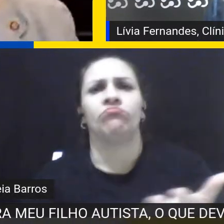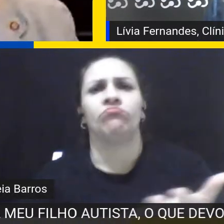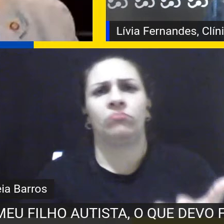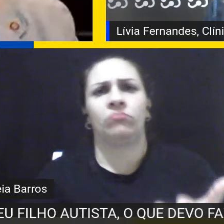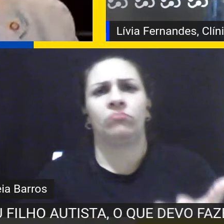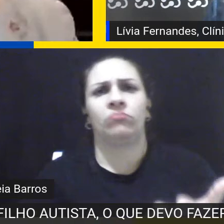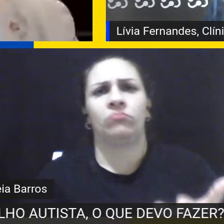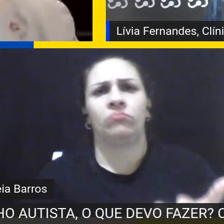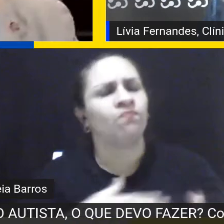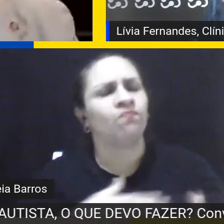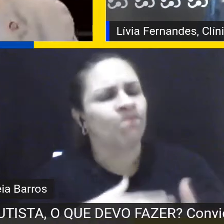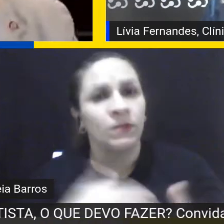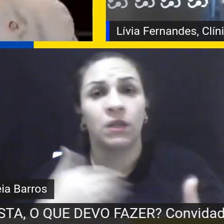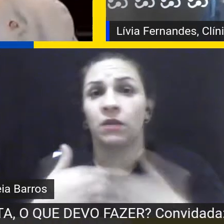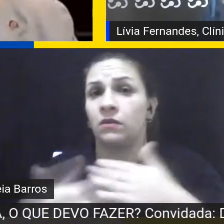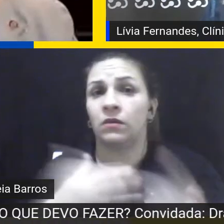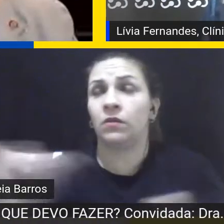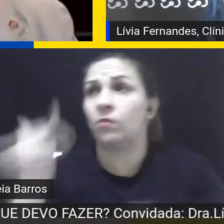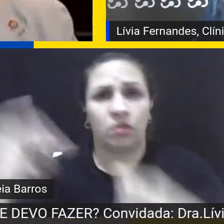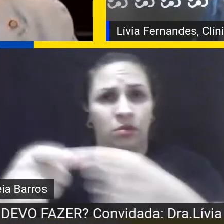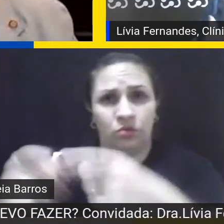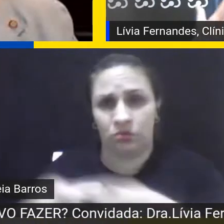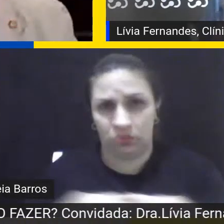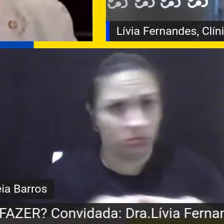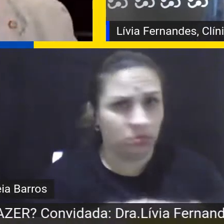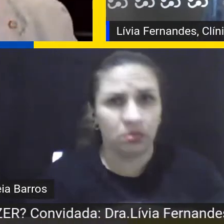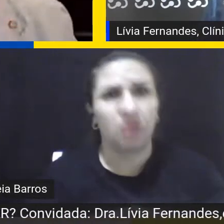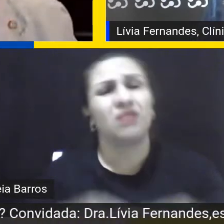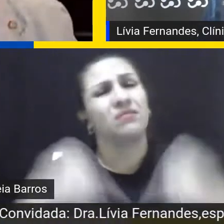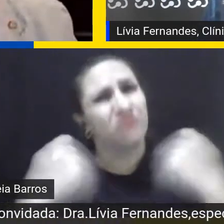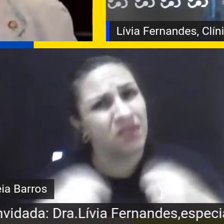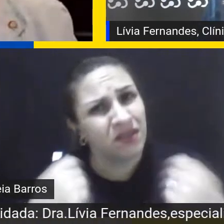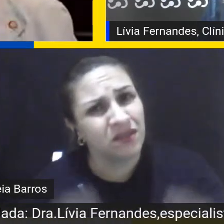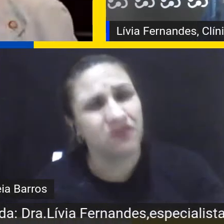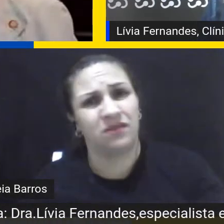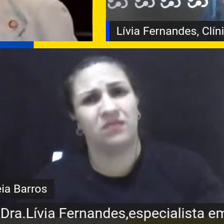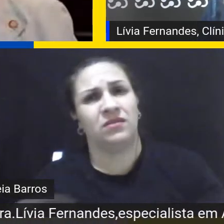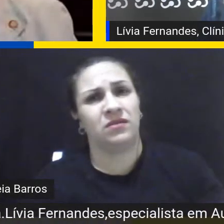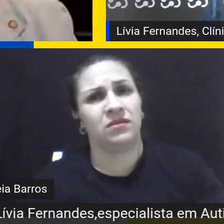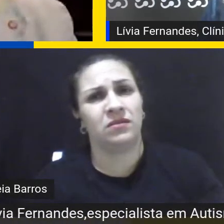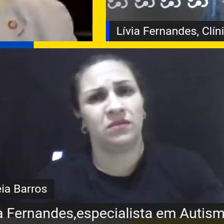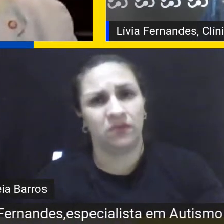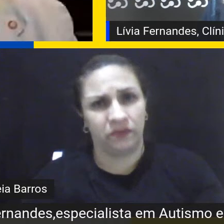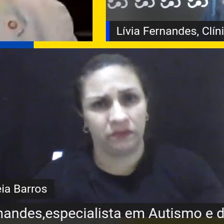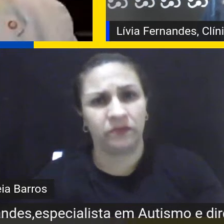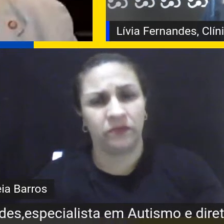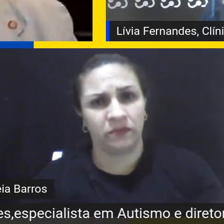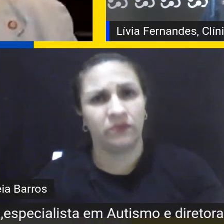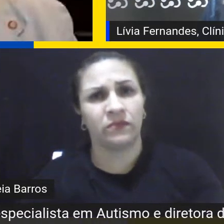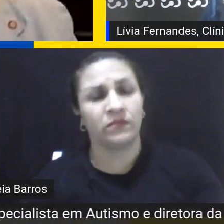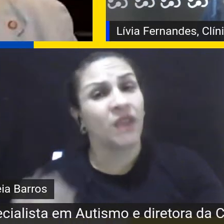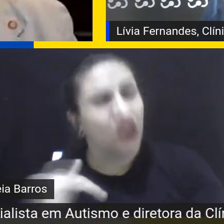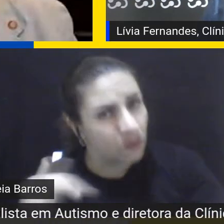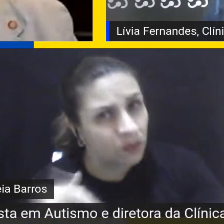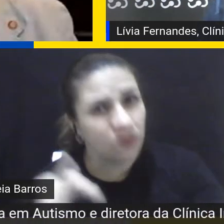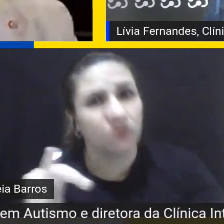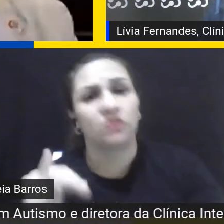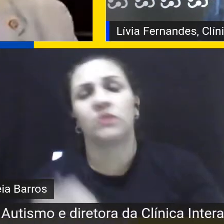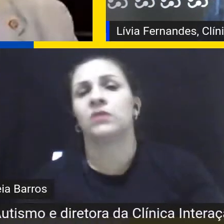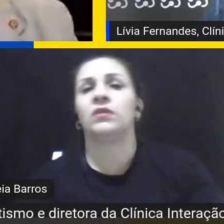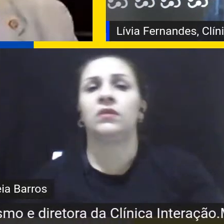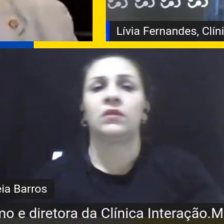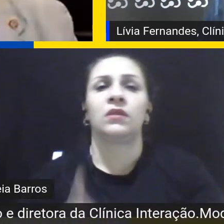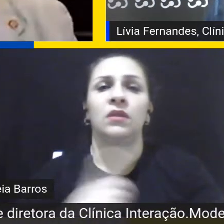onde vocês fizerem, da onde o filho de vocês fizerem as terapias, o importante é que